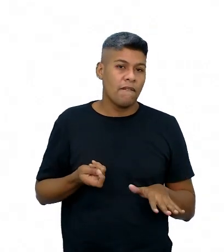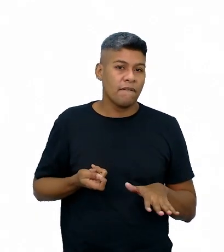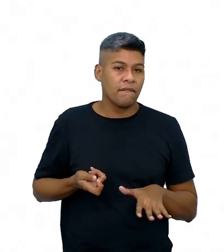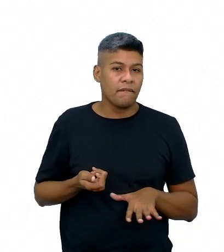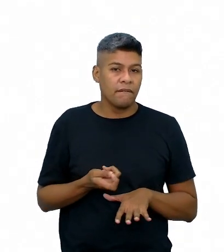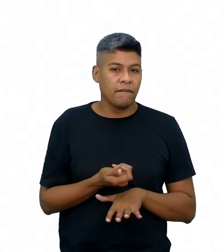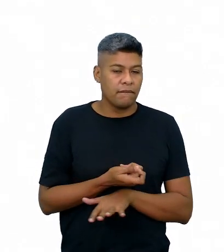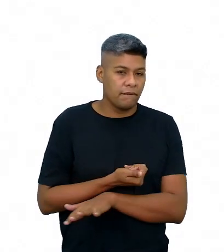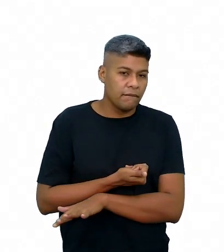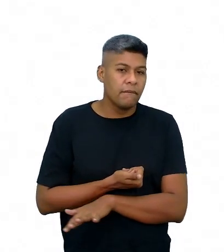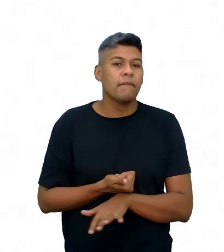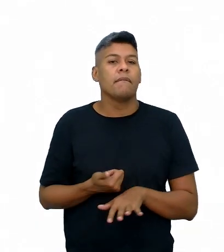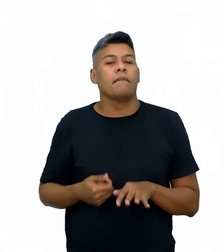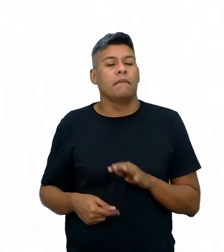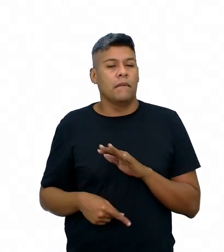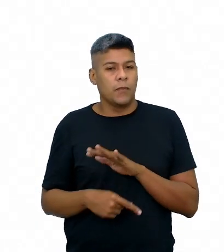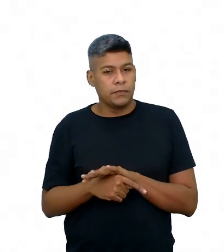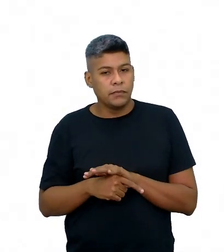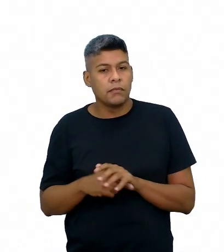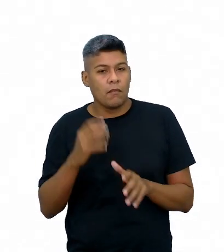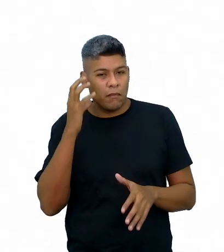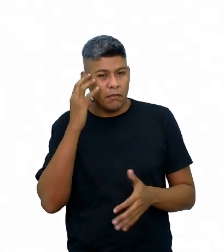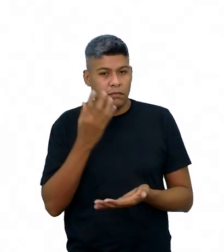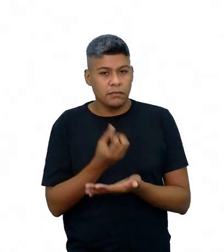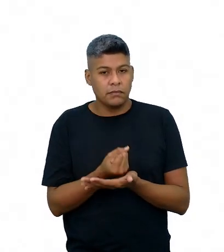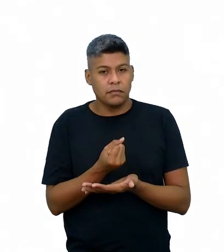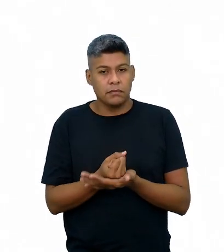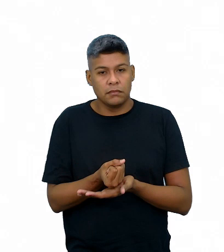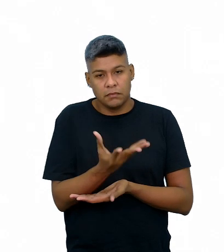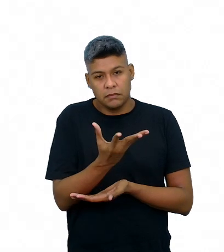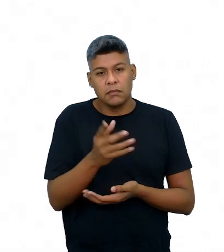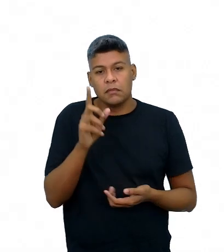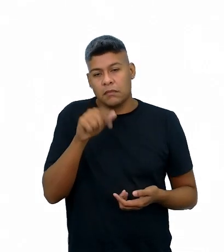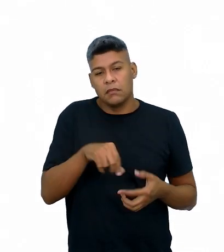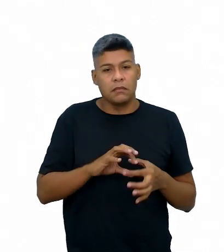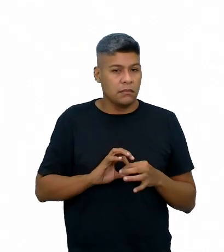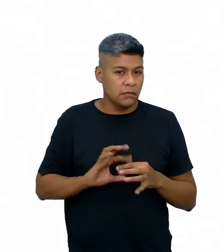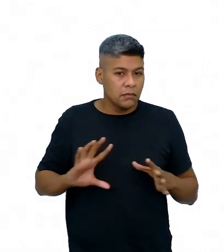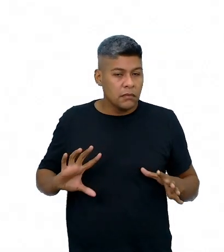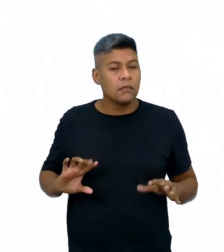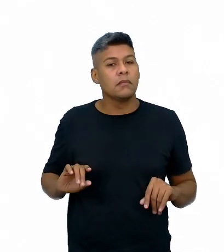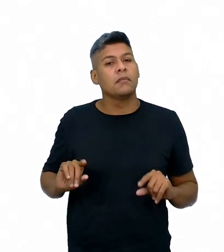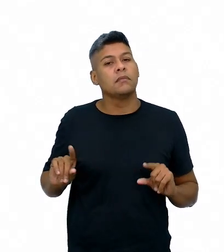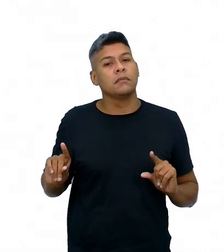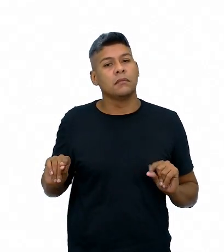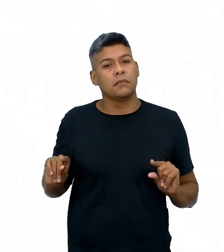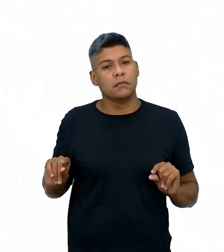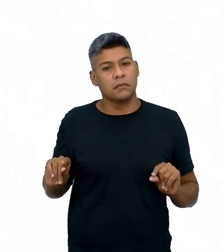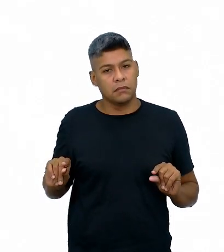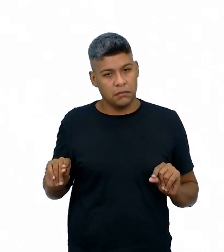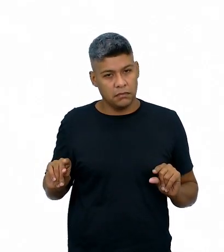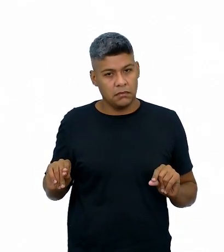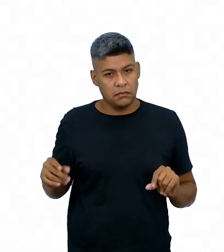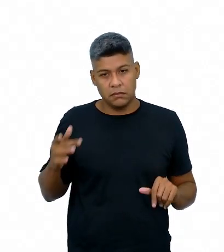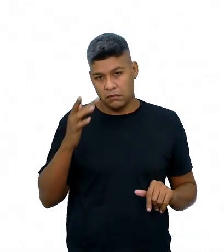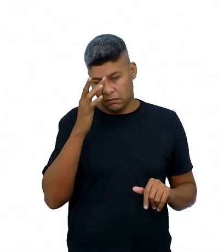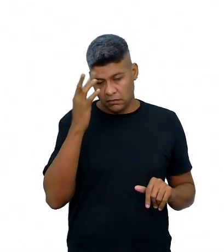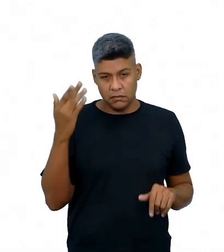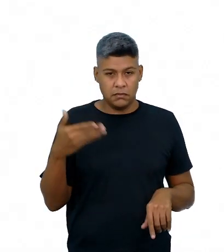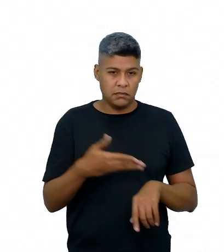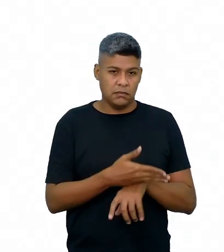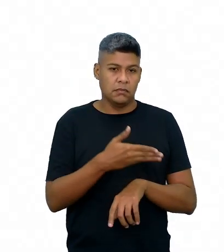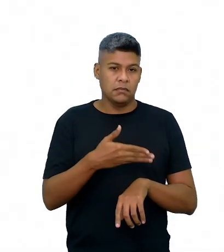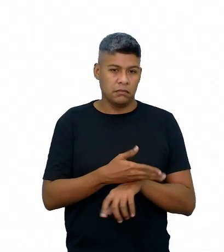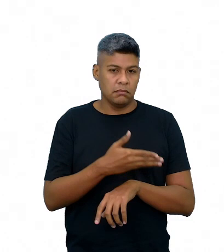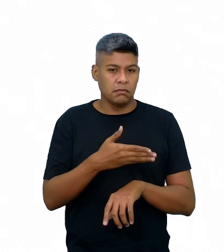news através de podcasts que estão disponíveis aí para serem acessados pelos alunos